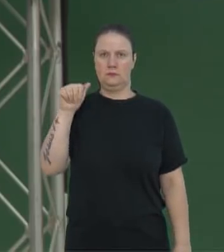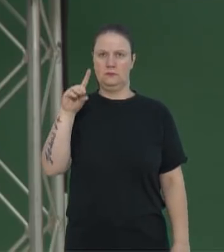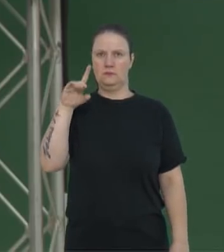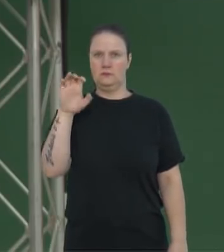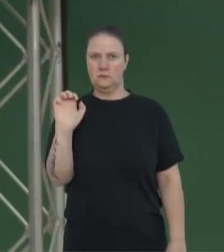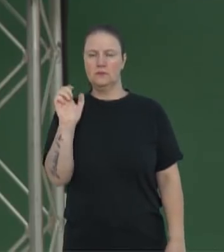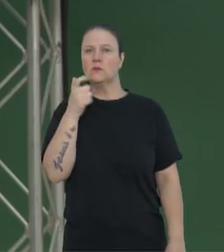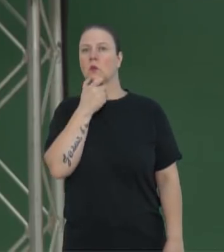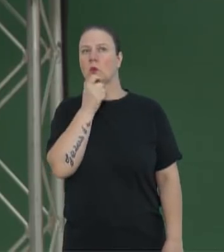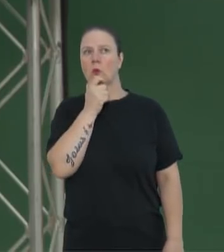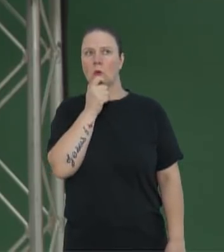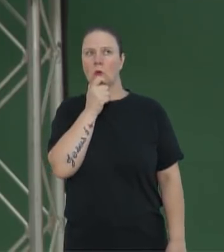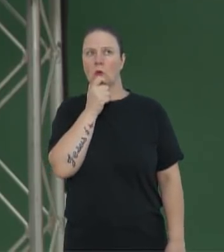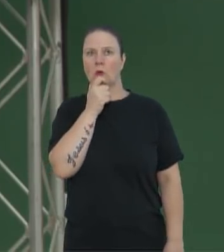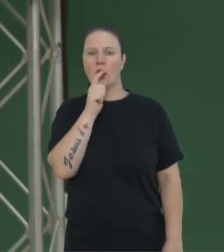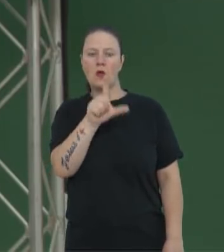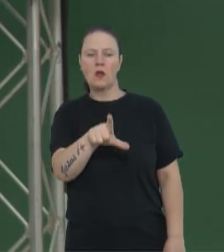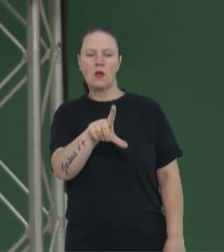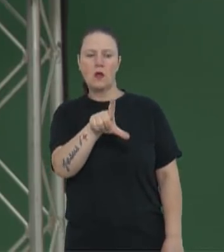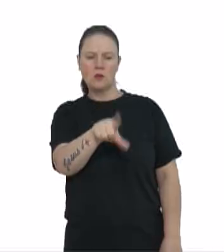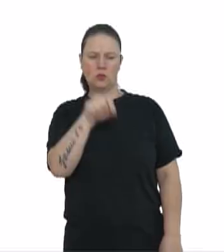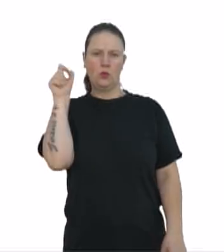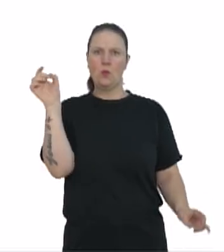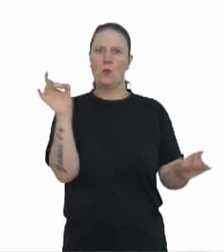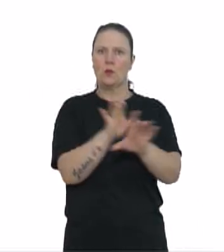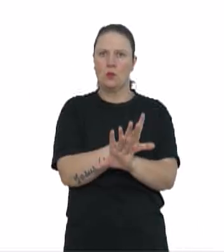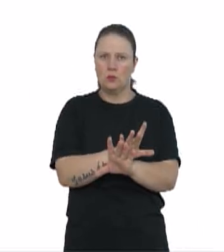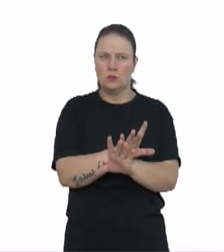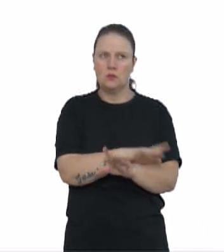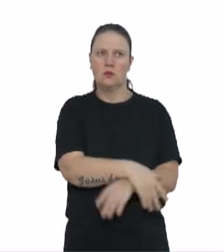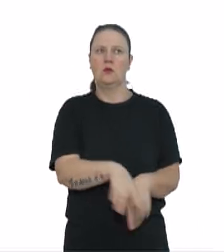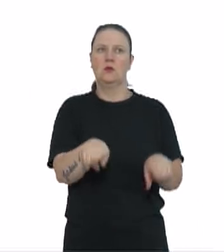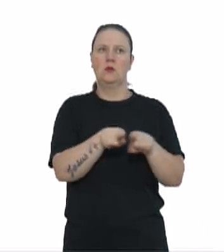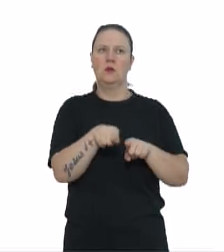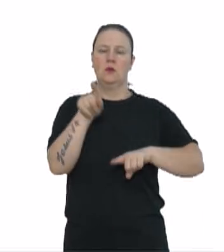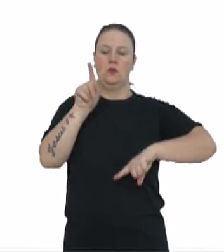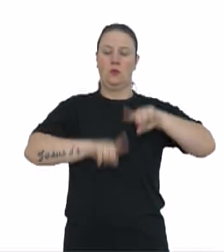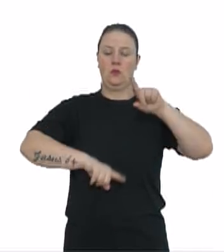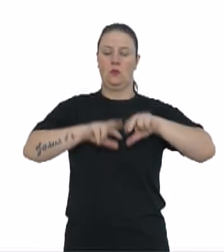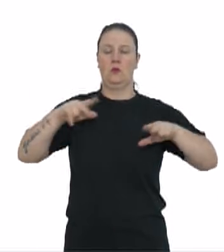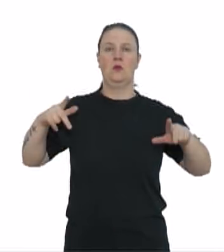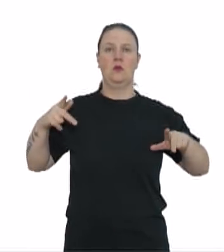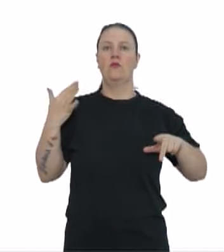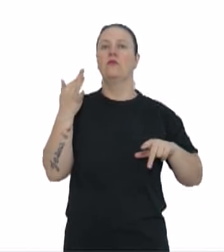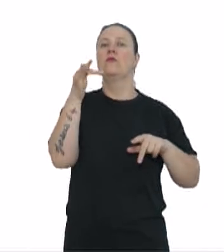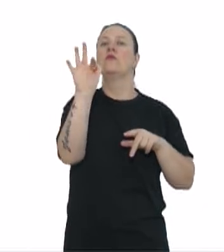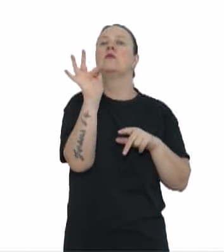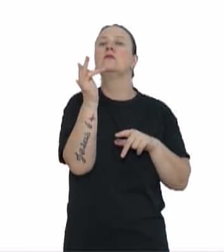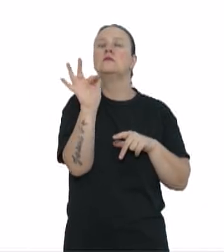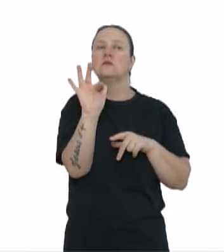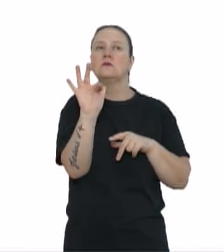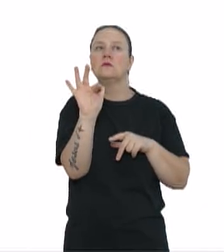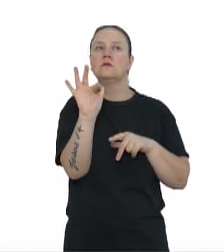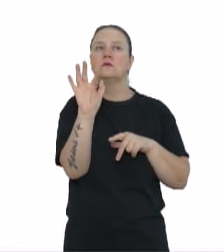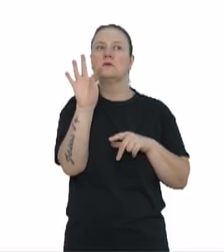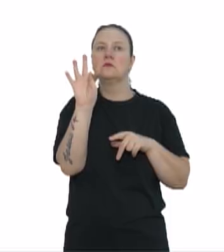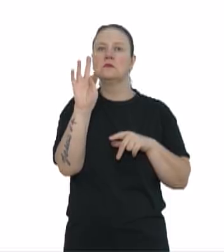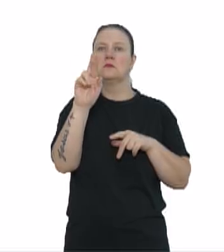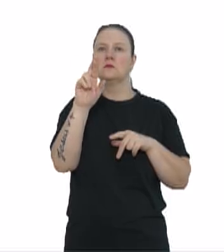pego pronto, e objet trouvé, que em francês, objet trouvé, né, seria